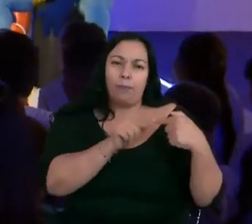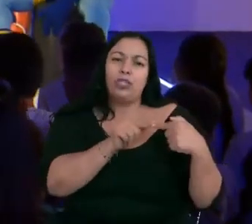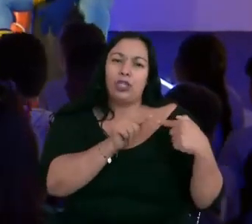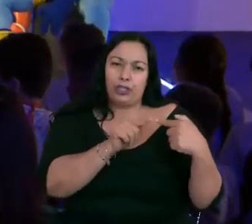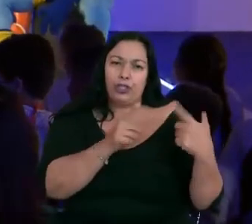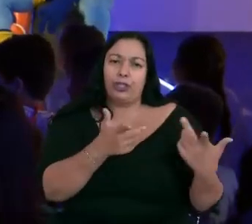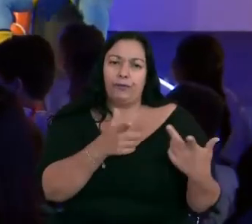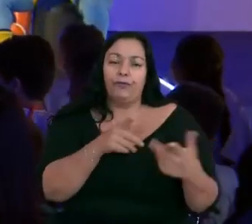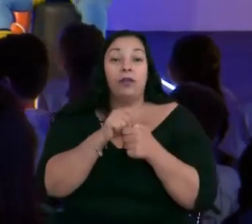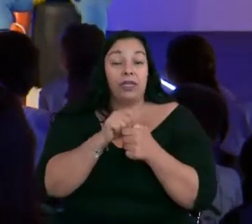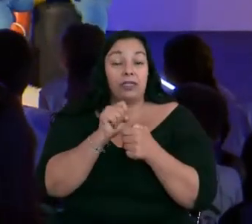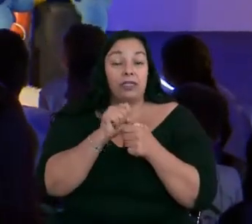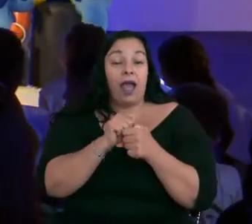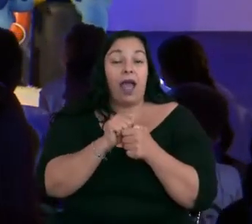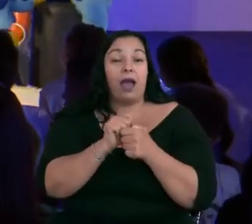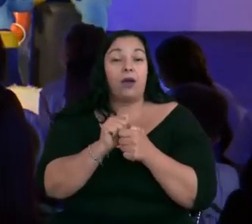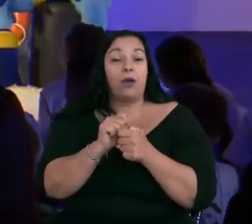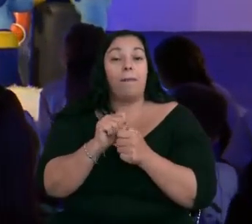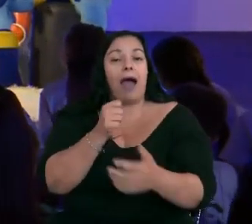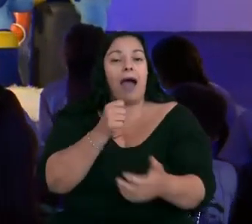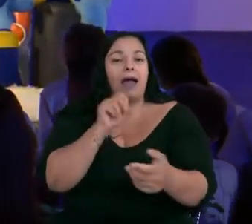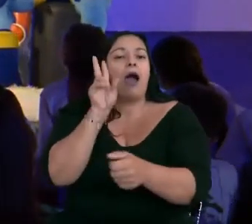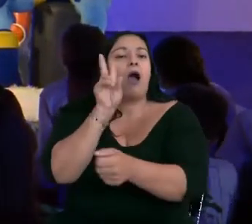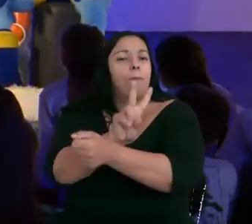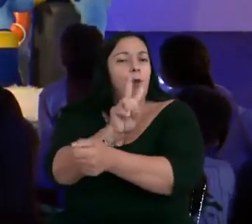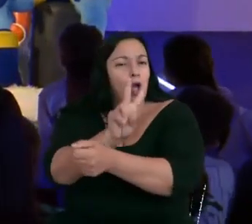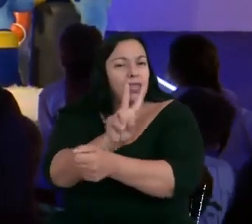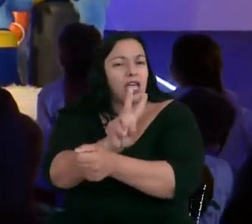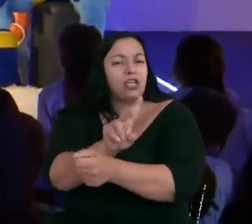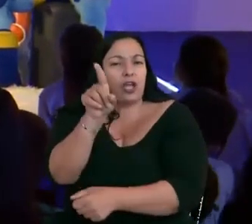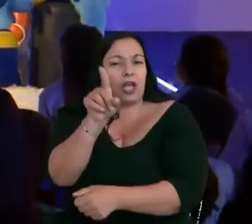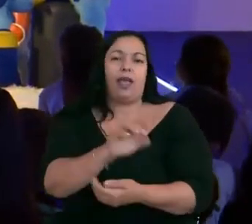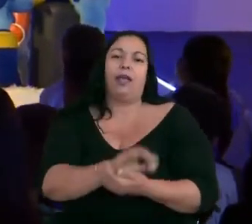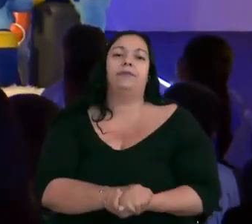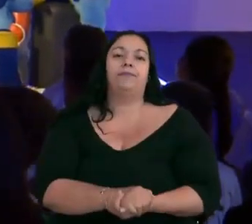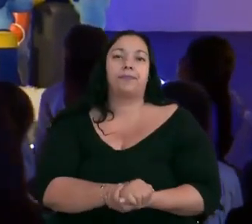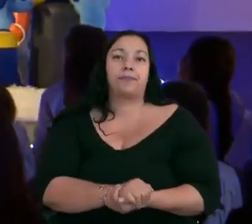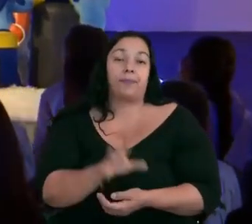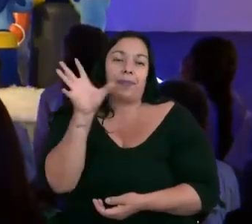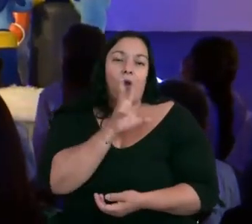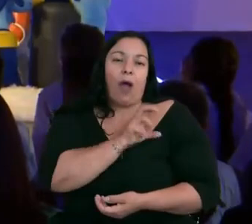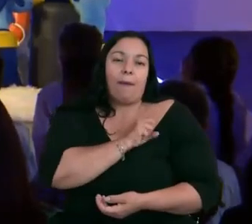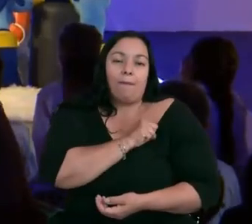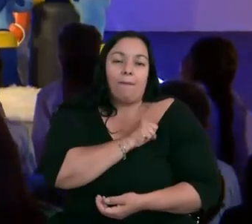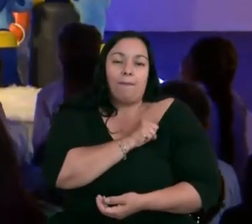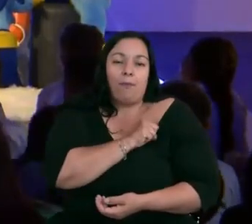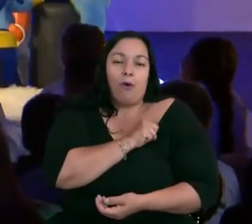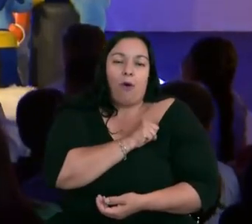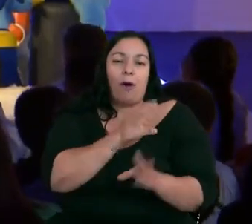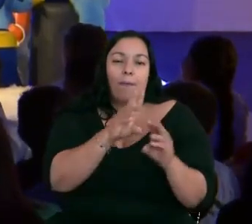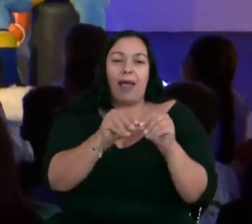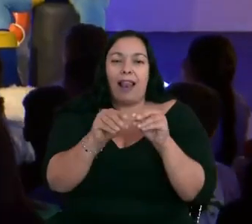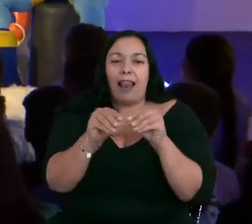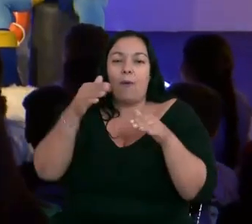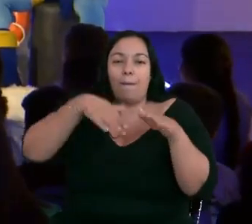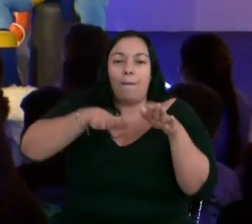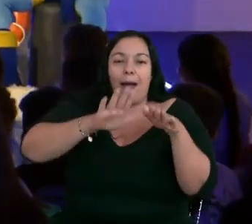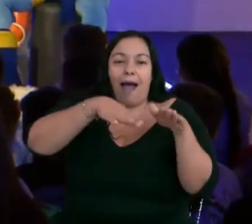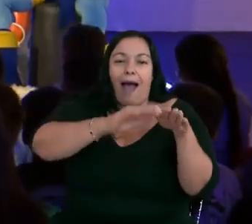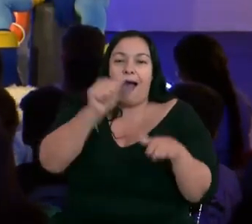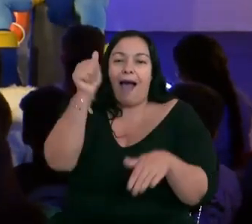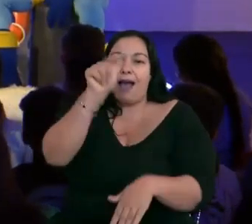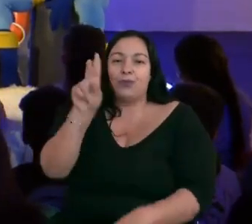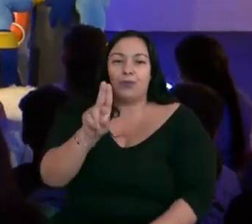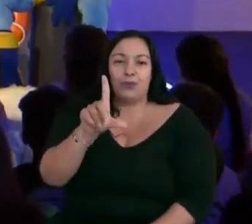para proteger ele. Mas aí, o amor por Azulha falou mais alto. Isso